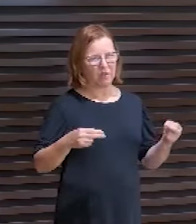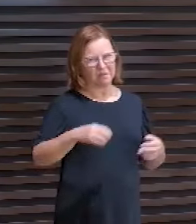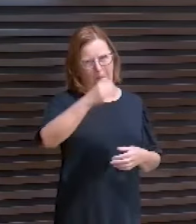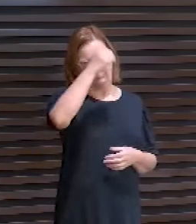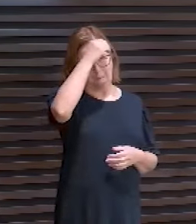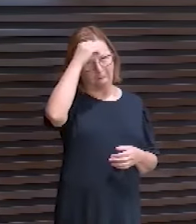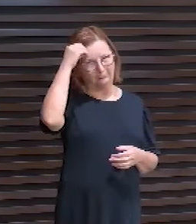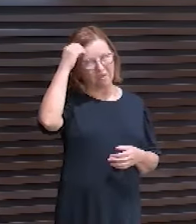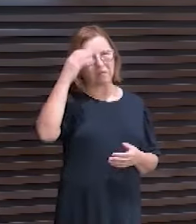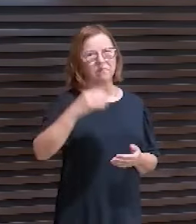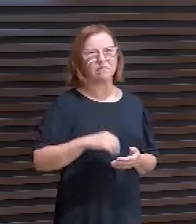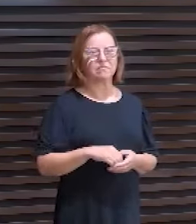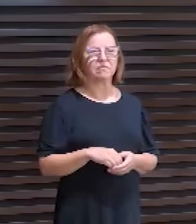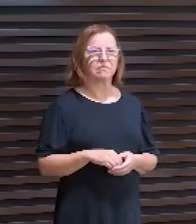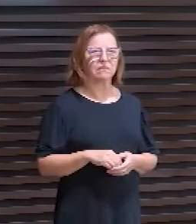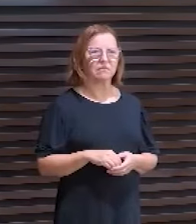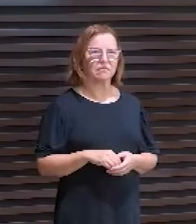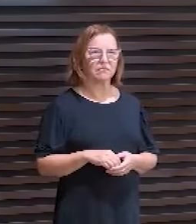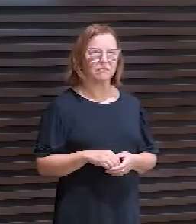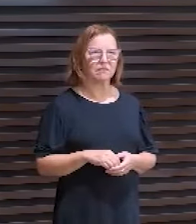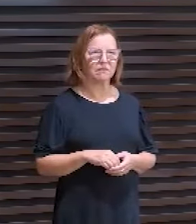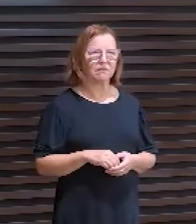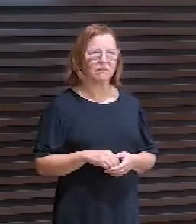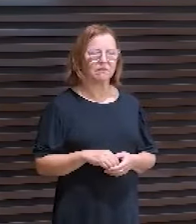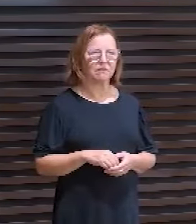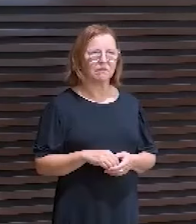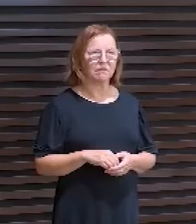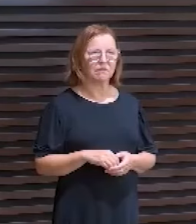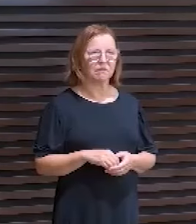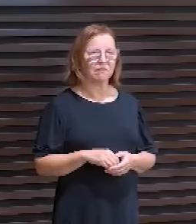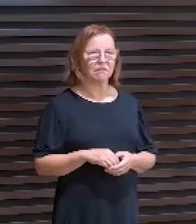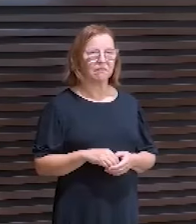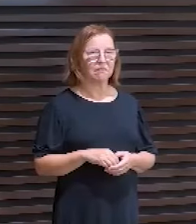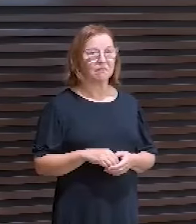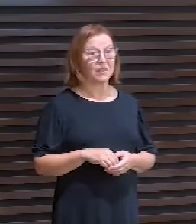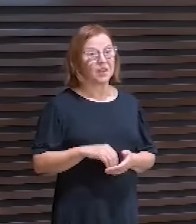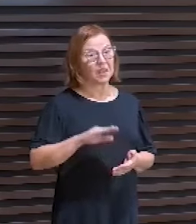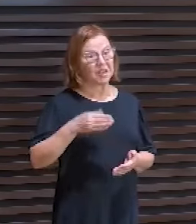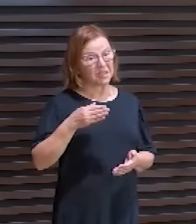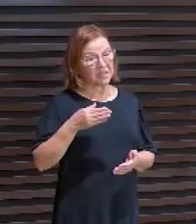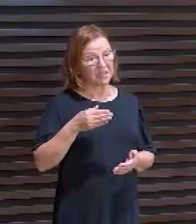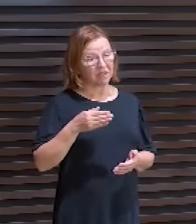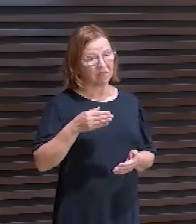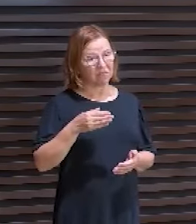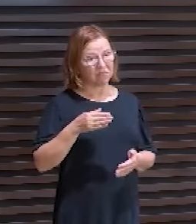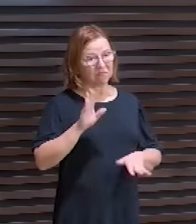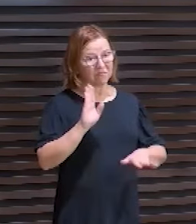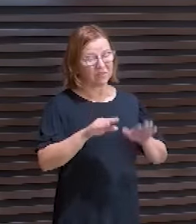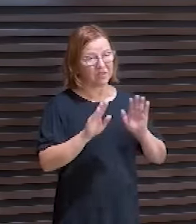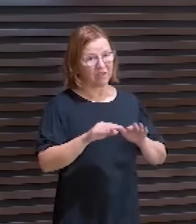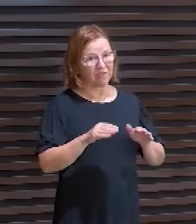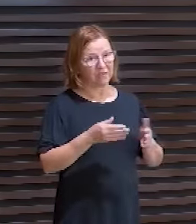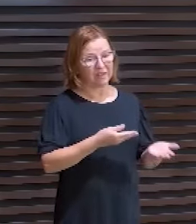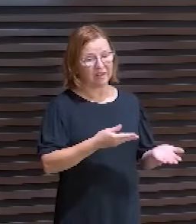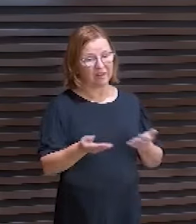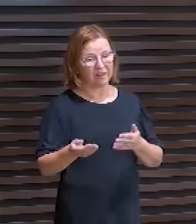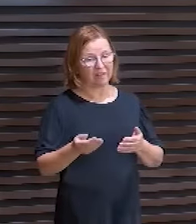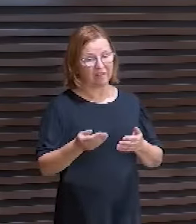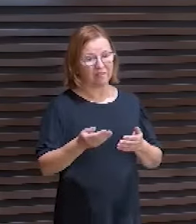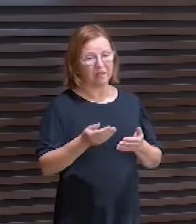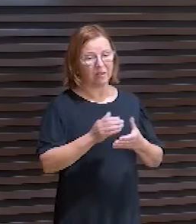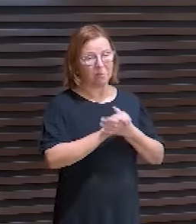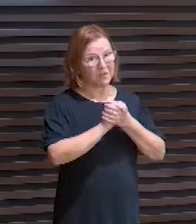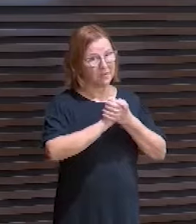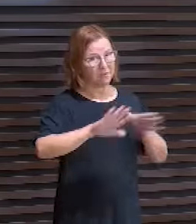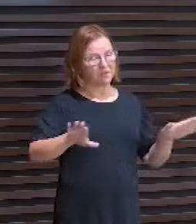tolas que no desdobramento podem levar a uma separação eu não sei